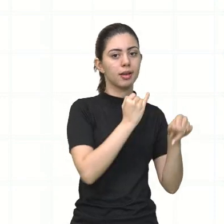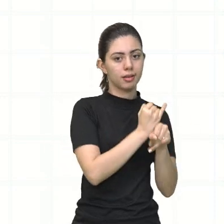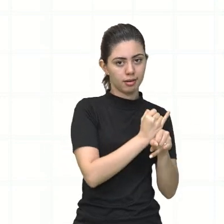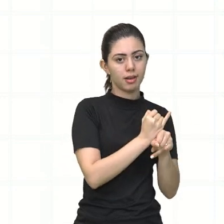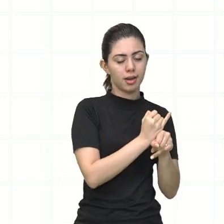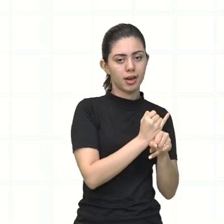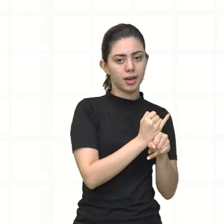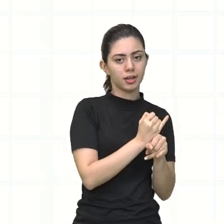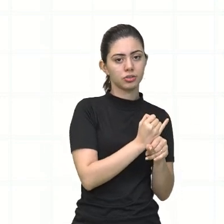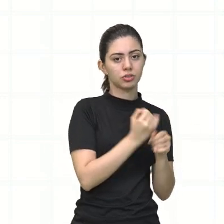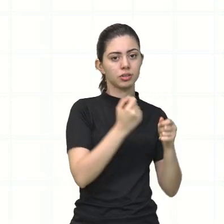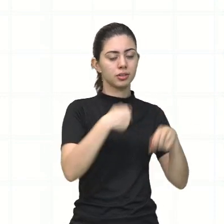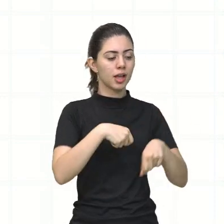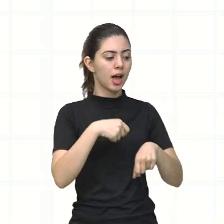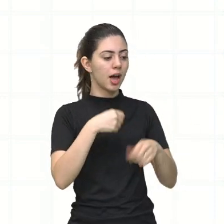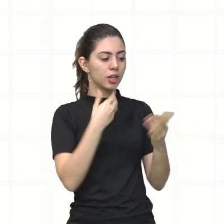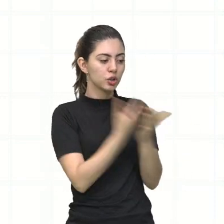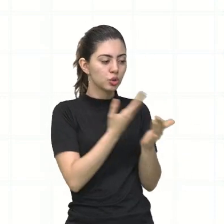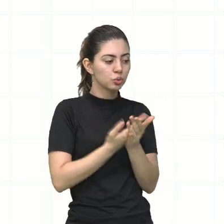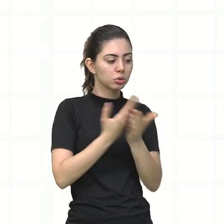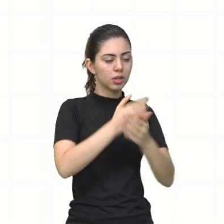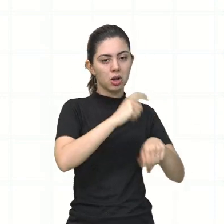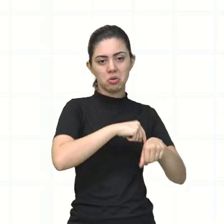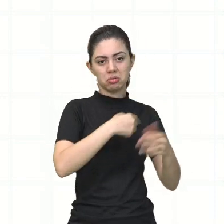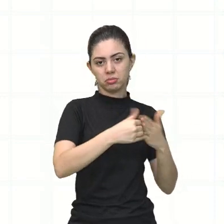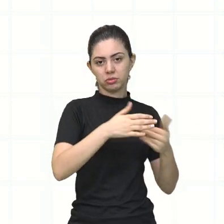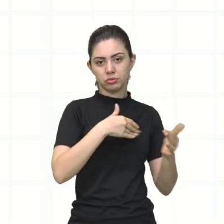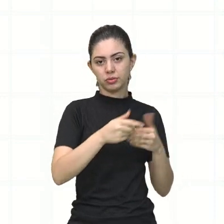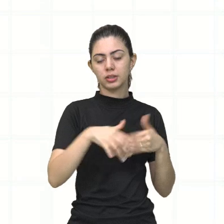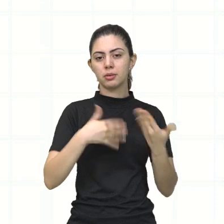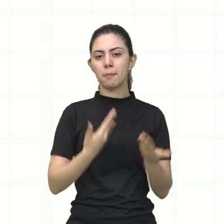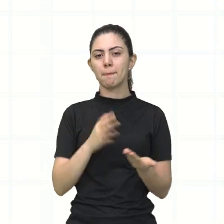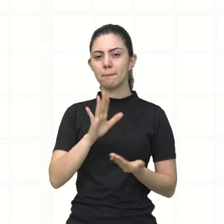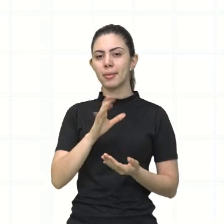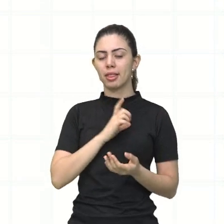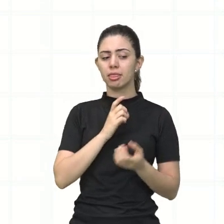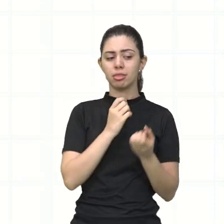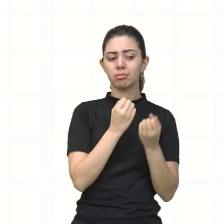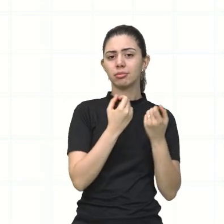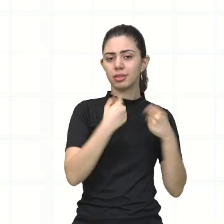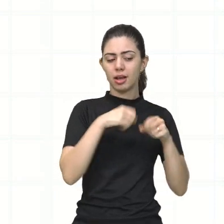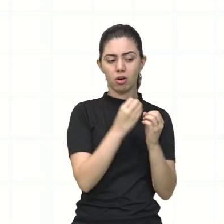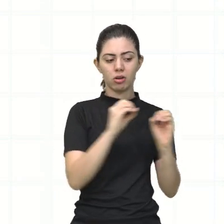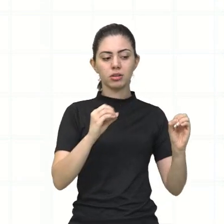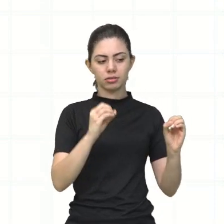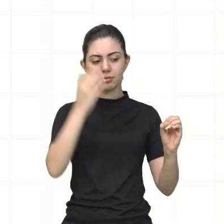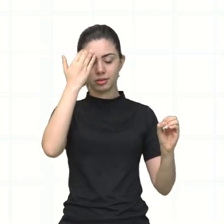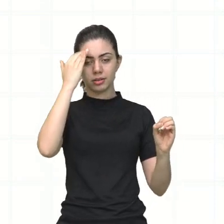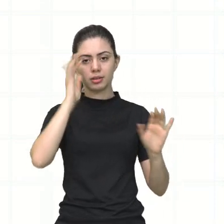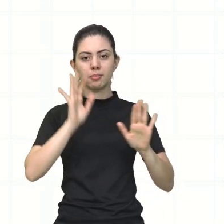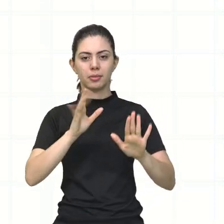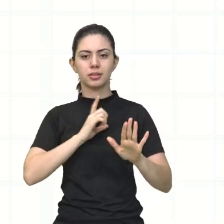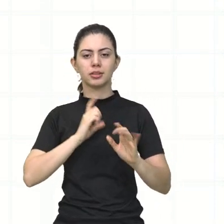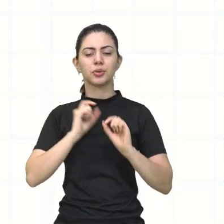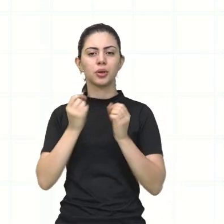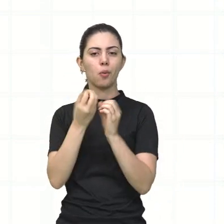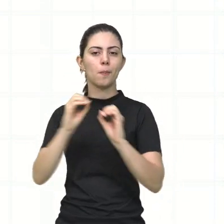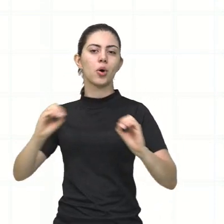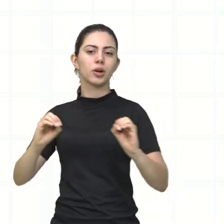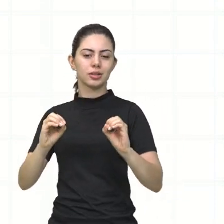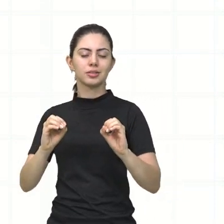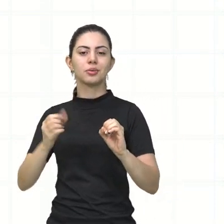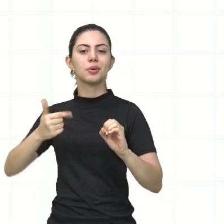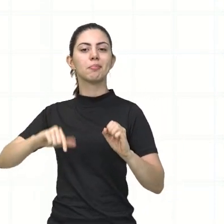aos estudantes. Só que eu tenho a minha outra oração por conta desse verbo. E essa oração vai